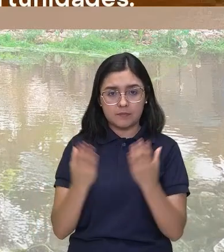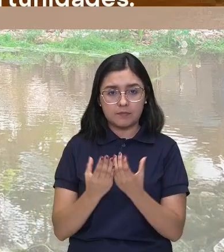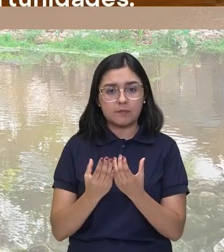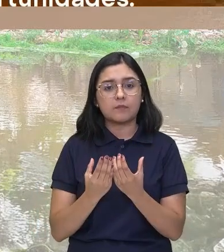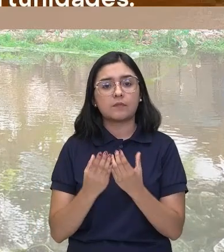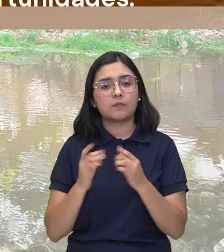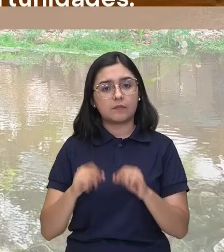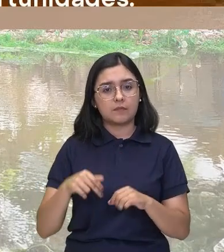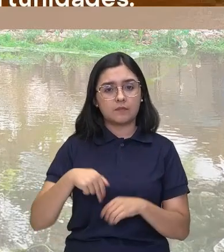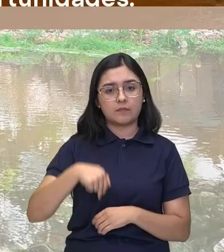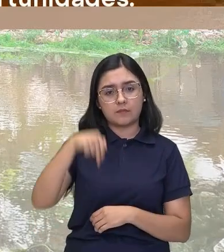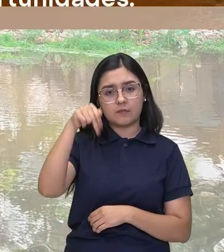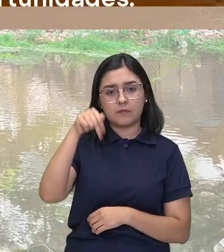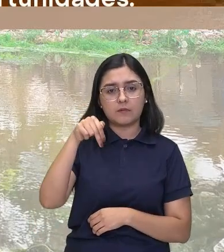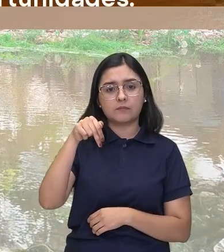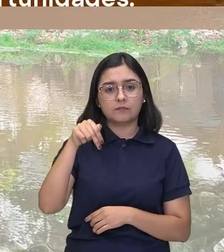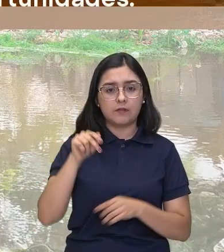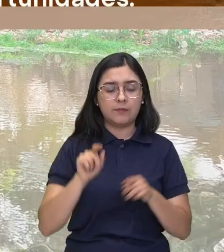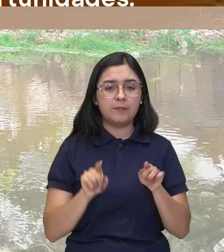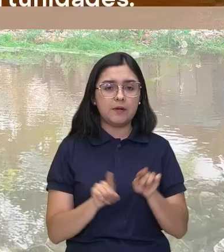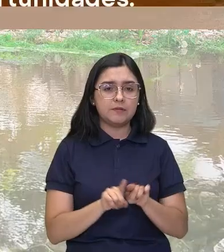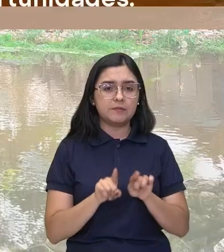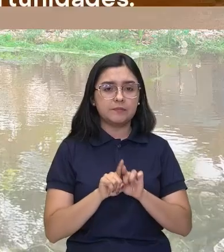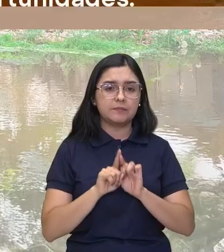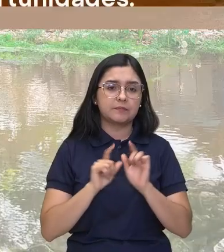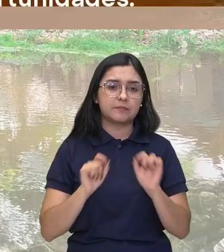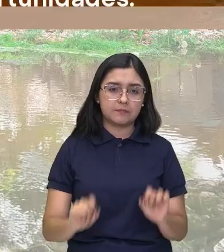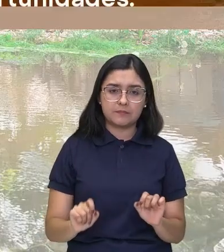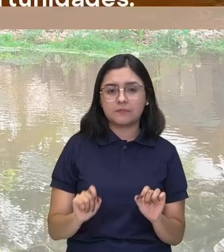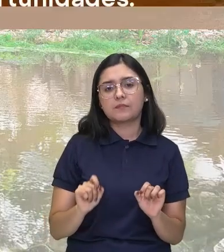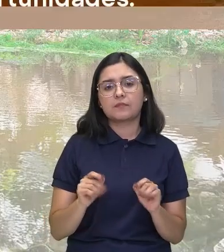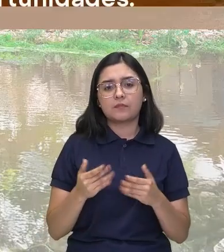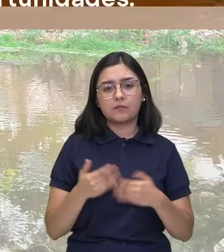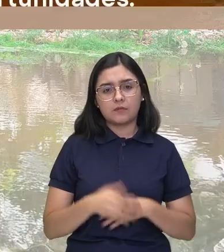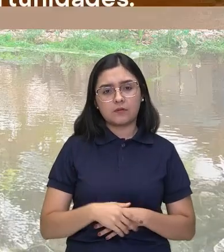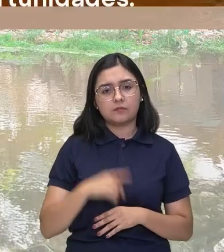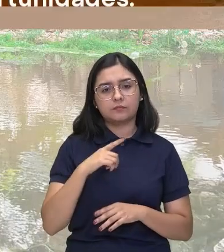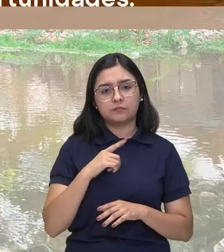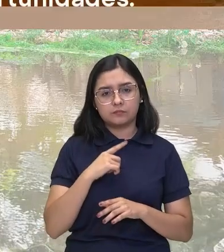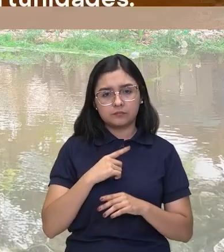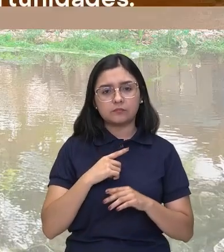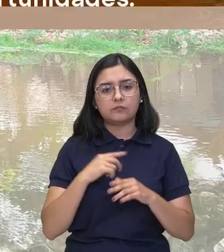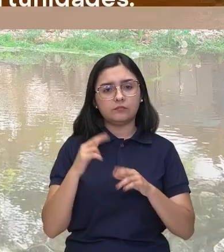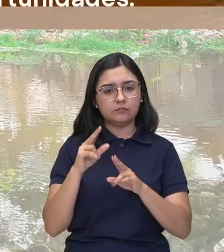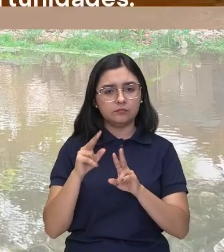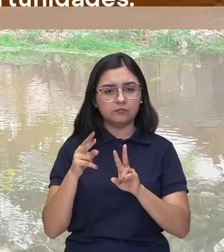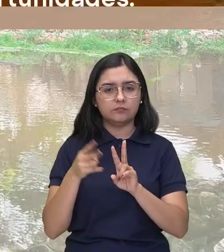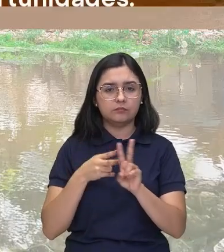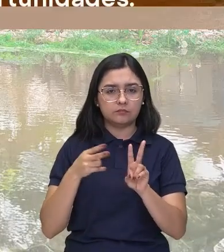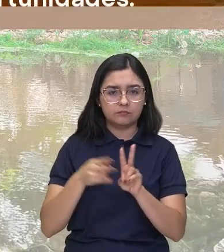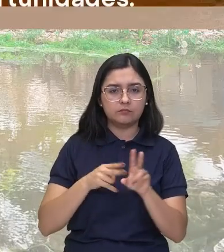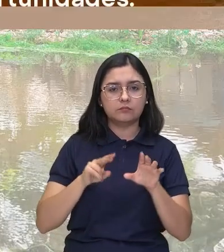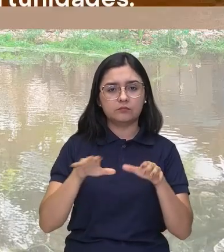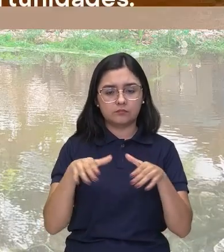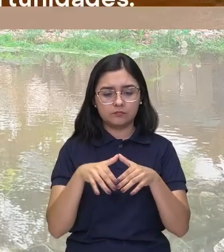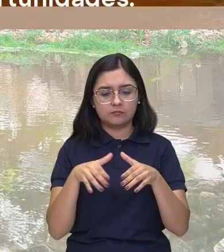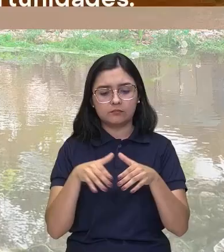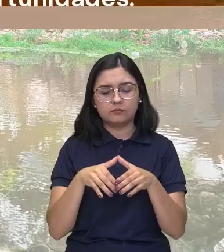aqui de região norte, por exemplo, comunidades indígenas, comunidades com descendência indígena, comunidades negras, né,